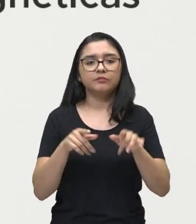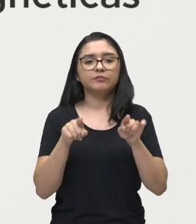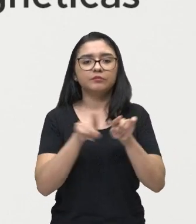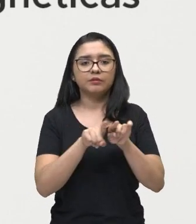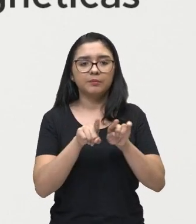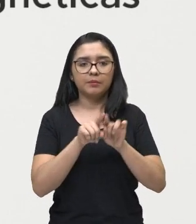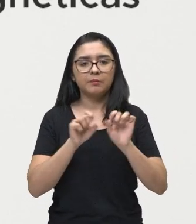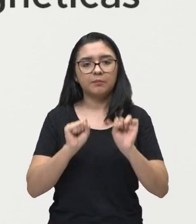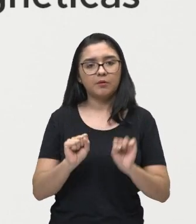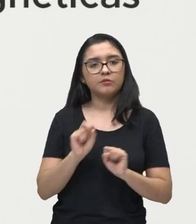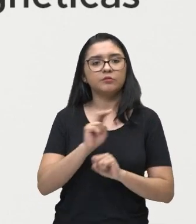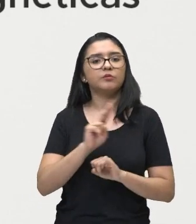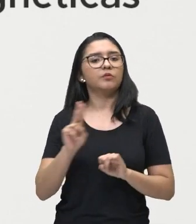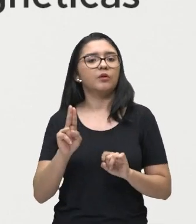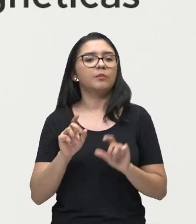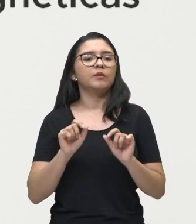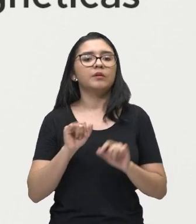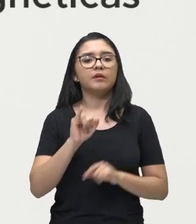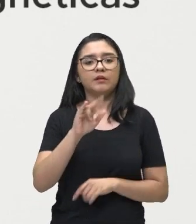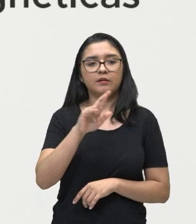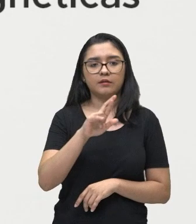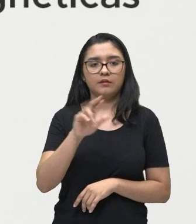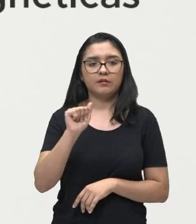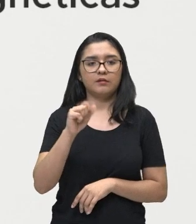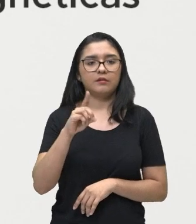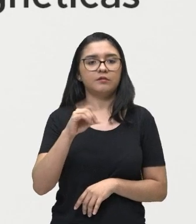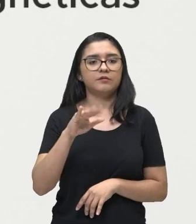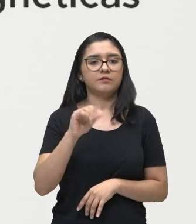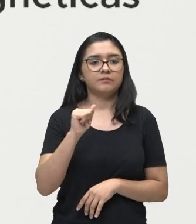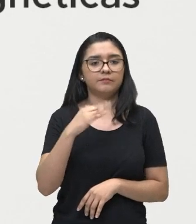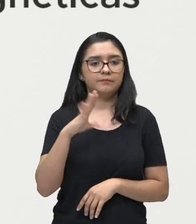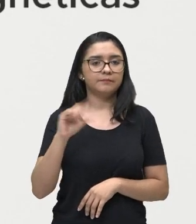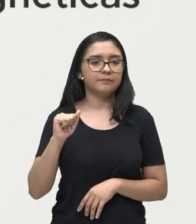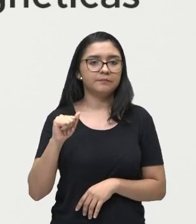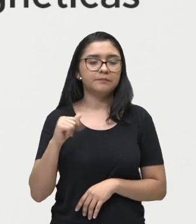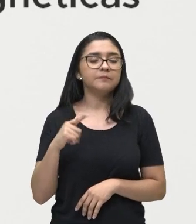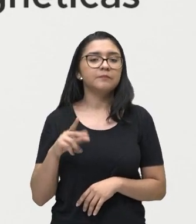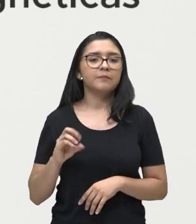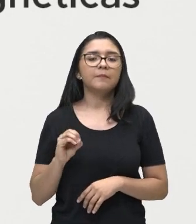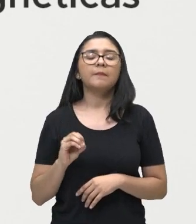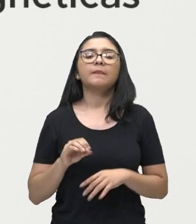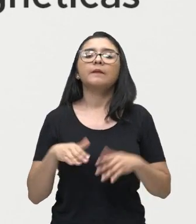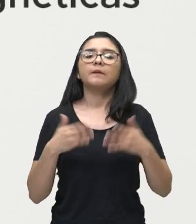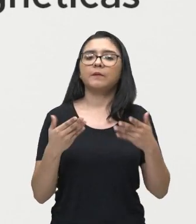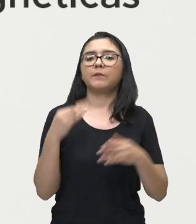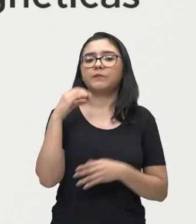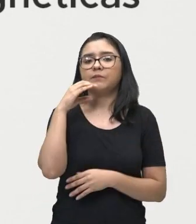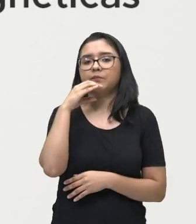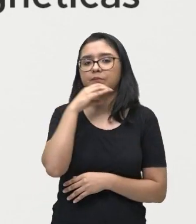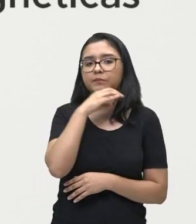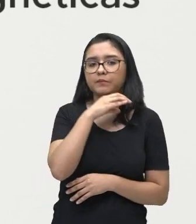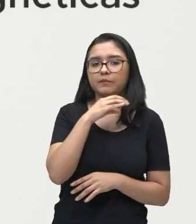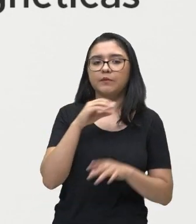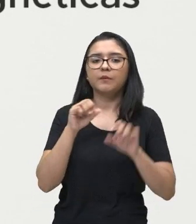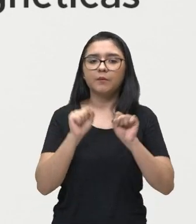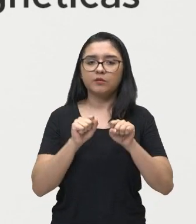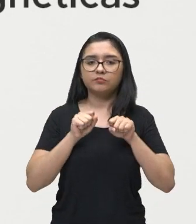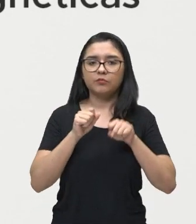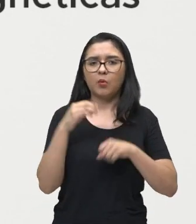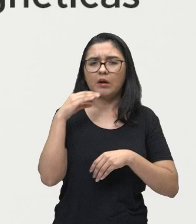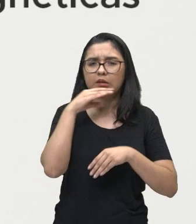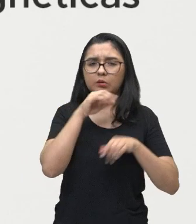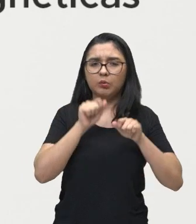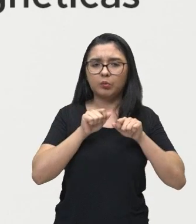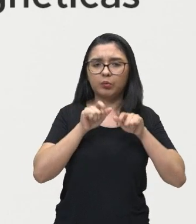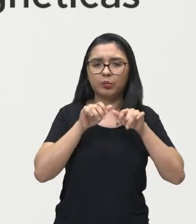pode ser chamada de irradiação. O calor pode se propagar por meio